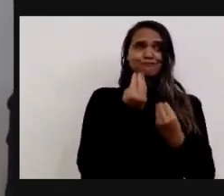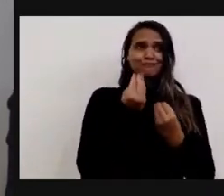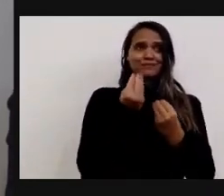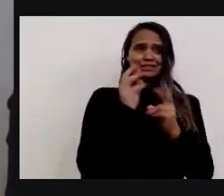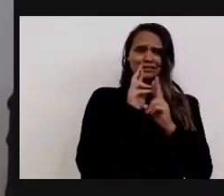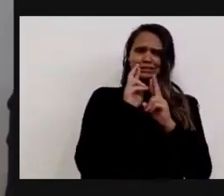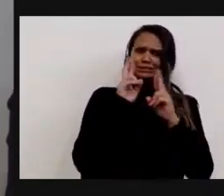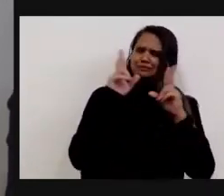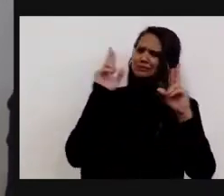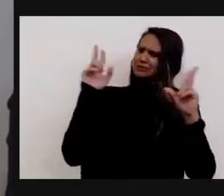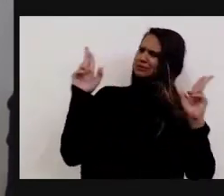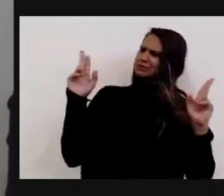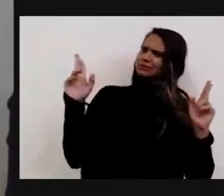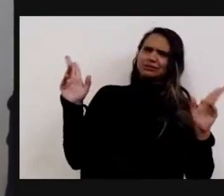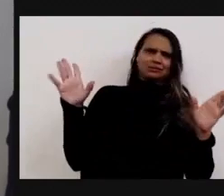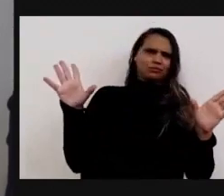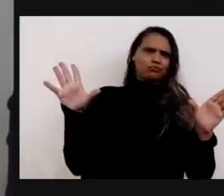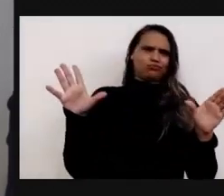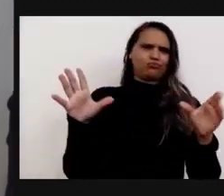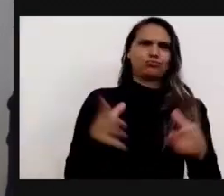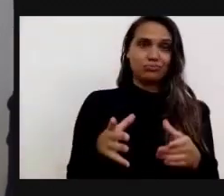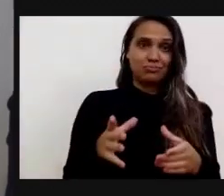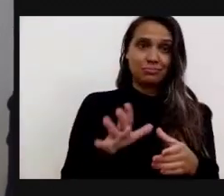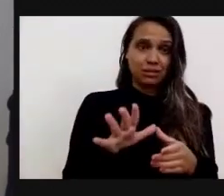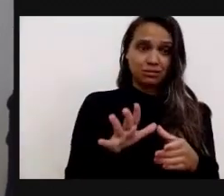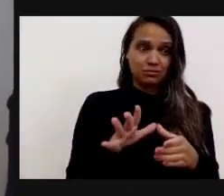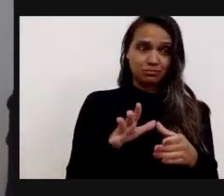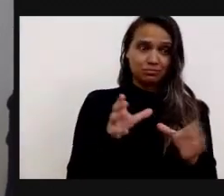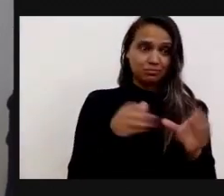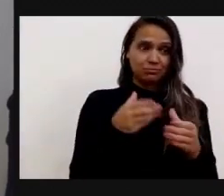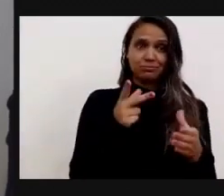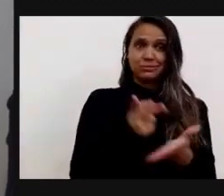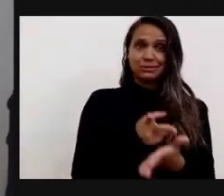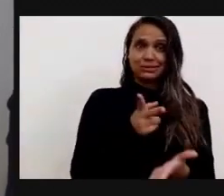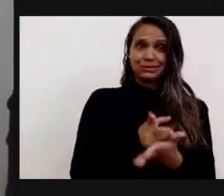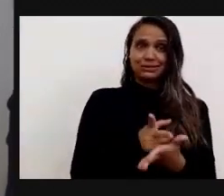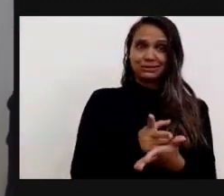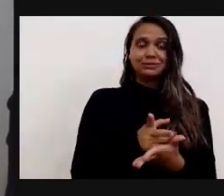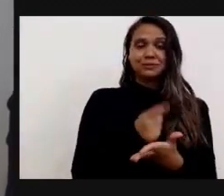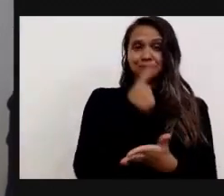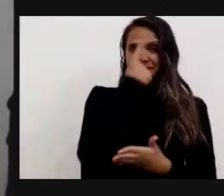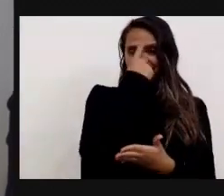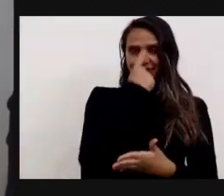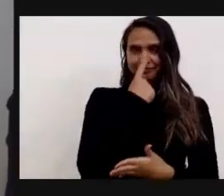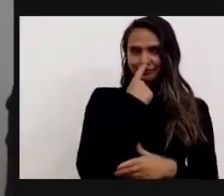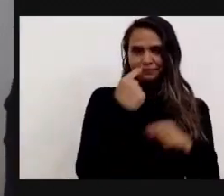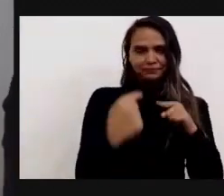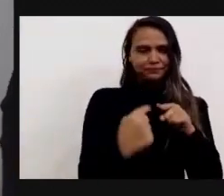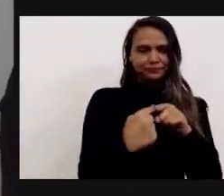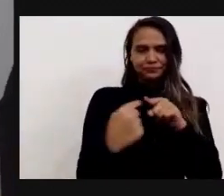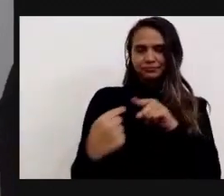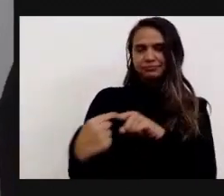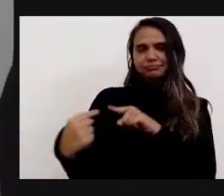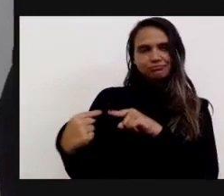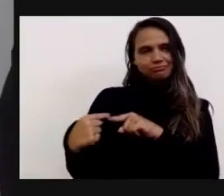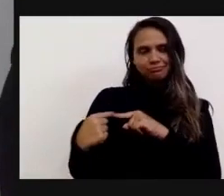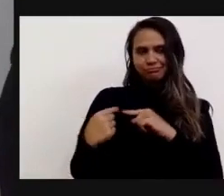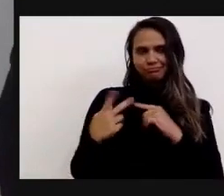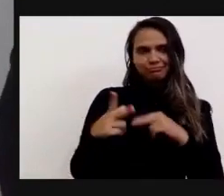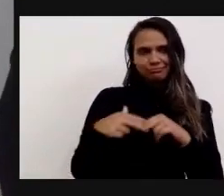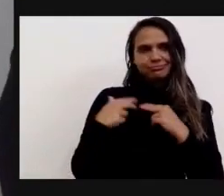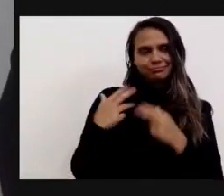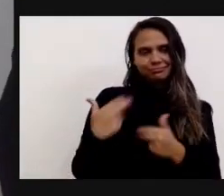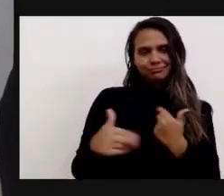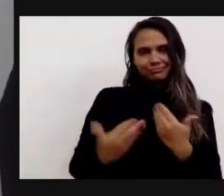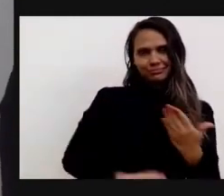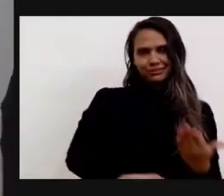Traz essa diversidade se as equipes são super homogêneas né a gente tem que as equipes são super homogêneas um serviço